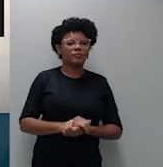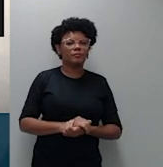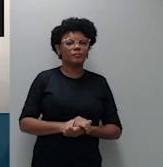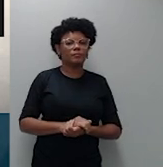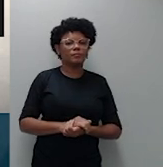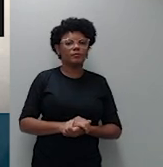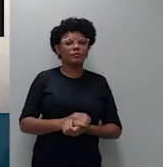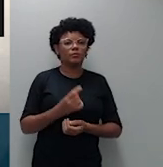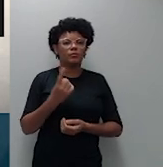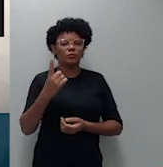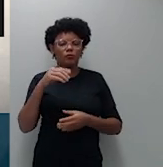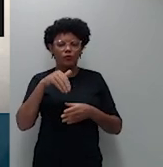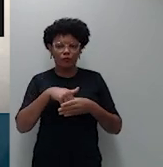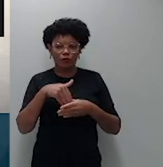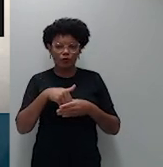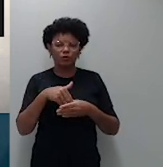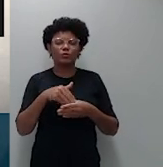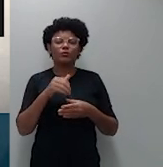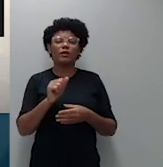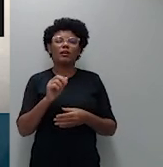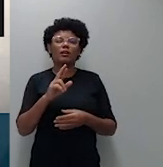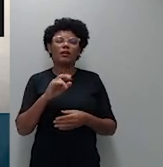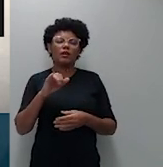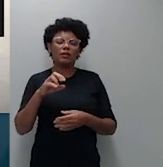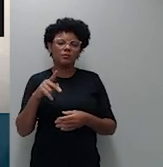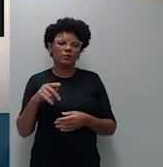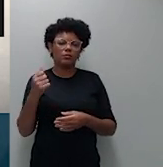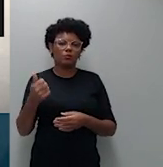voto vista no ar S1 551